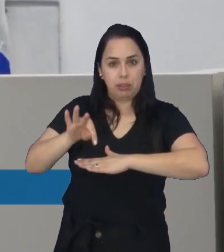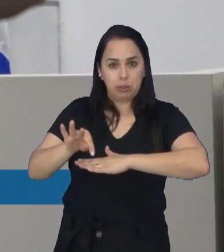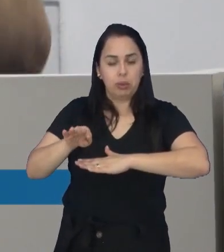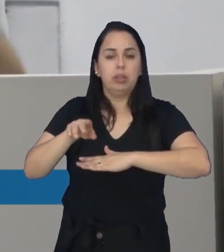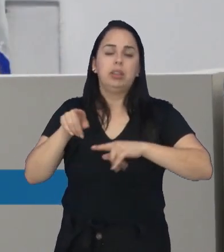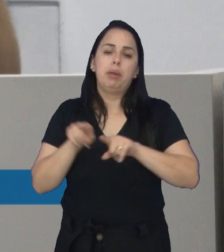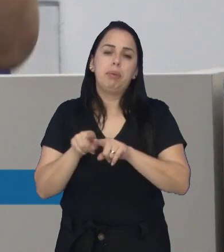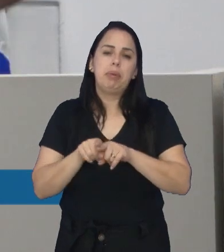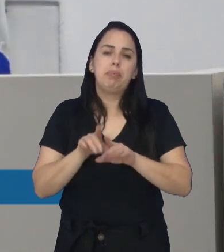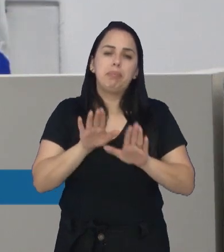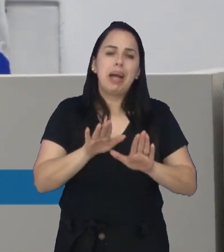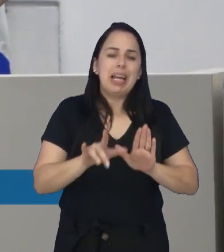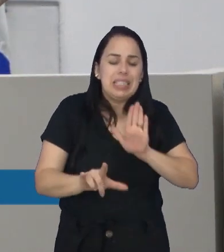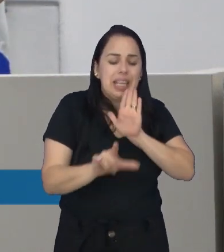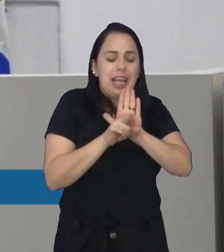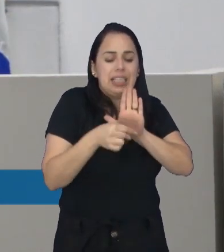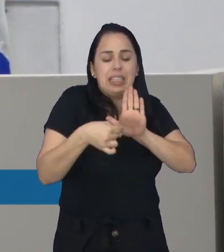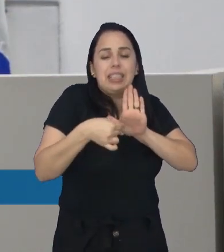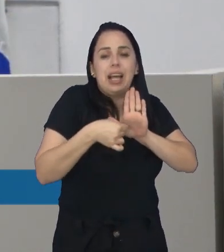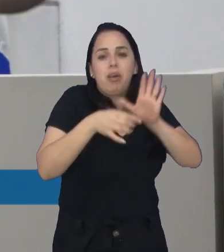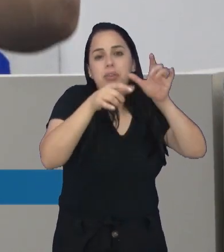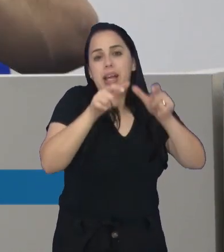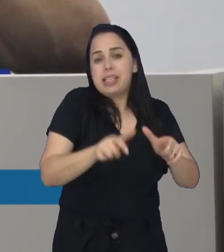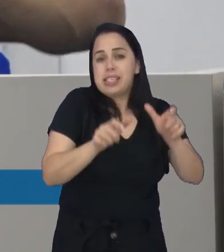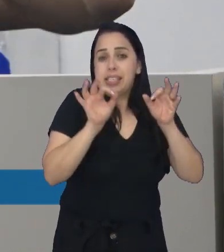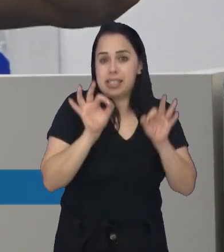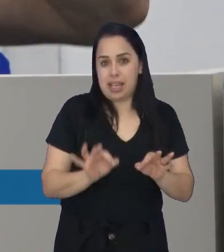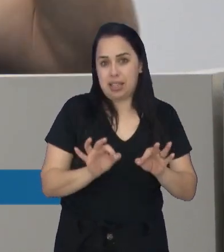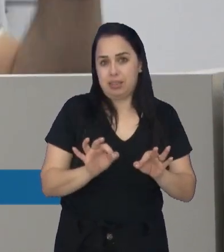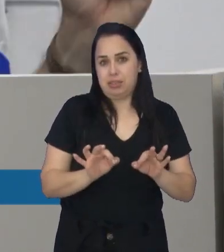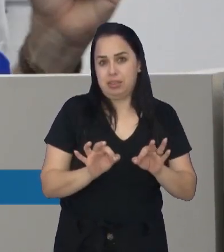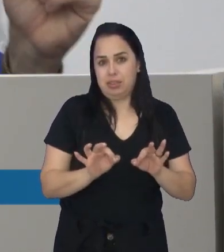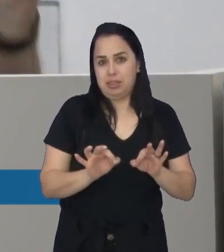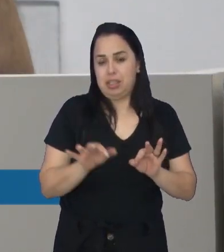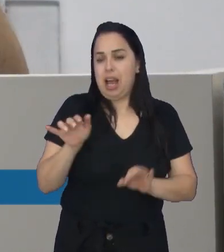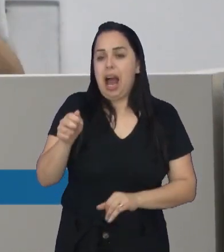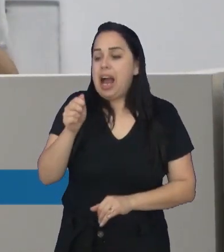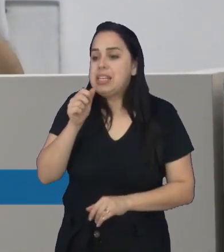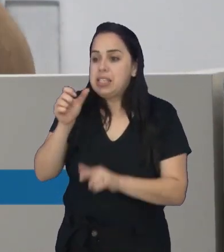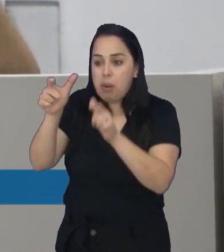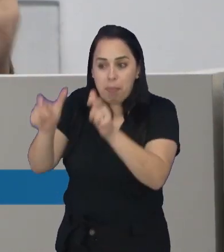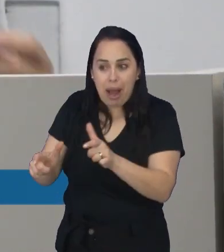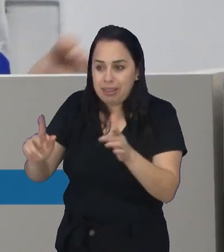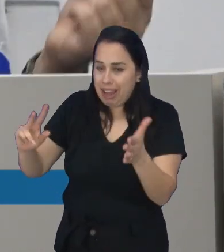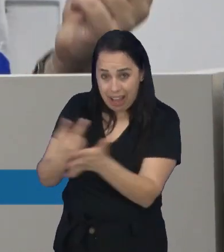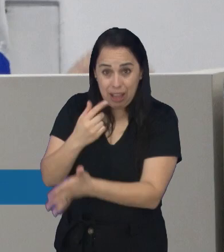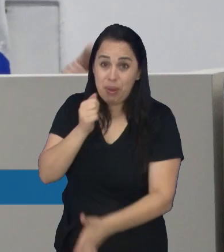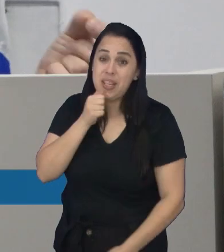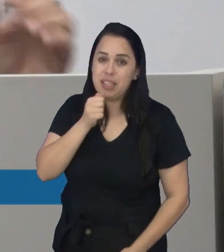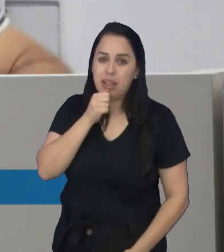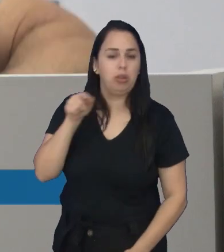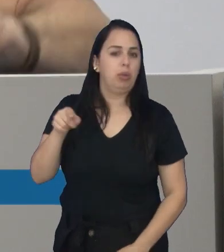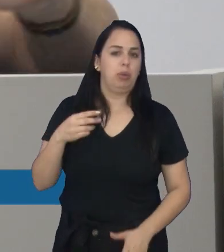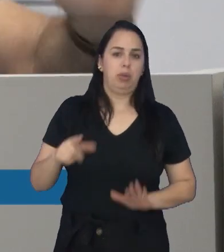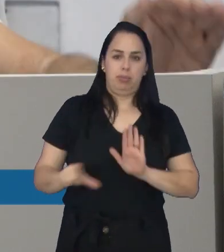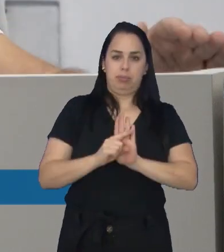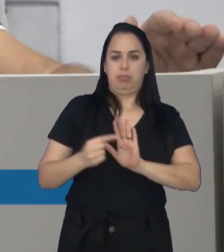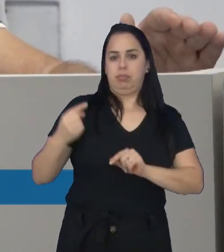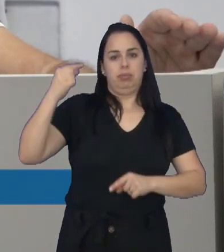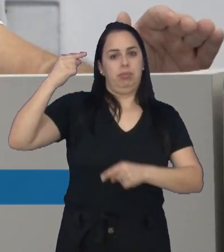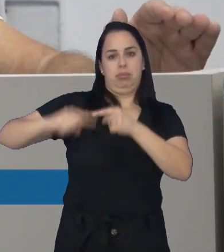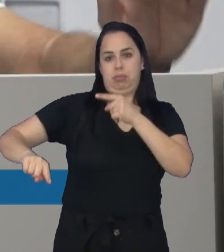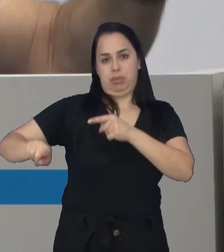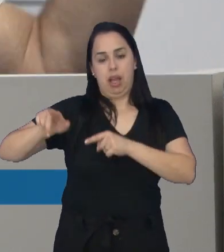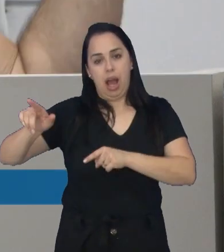está trabalhando no que está regularizado em um relacionamento não pode trabalhar não que ainda não foi regularizado o que ainda não foi regularizado é uma outra